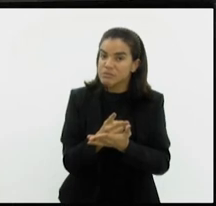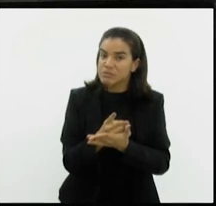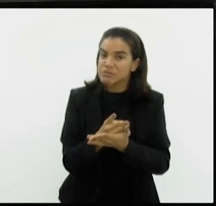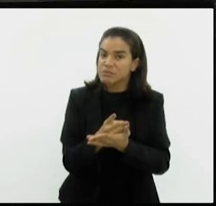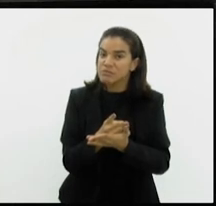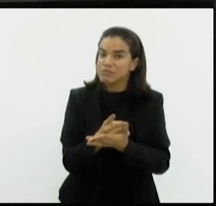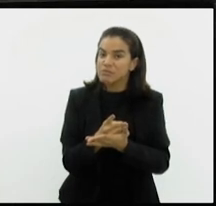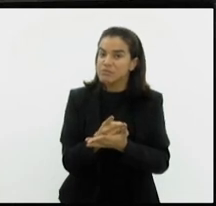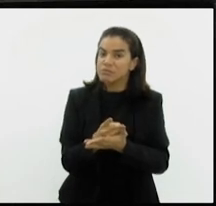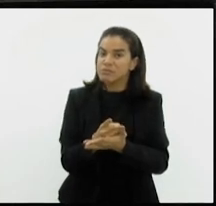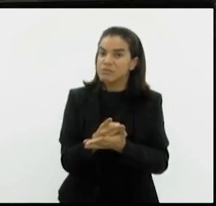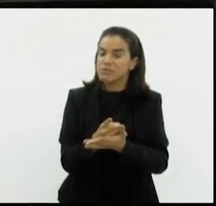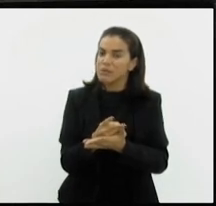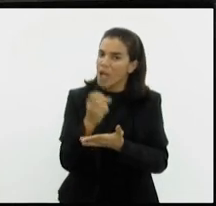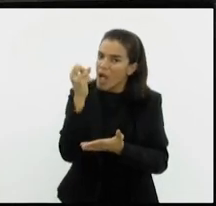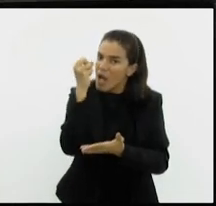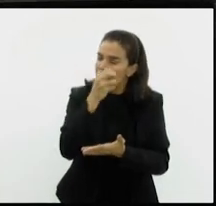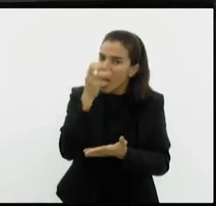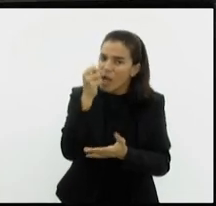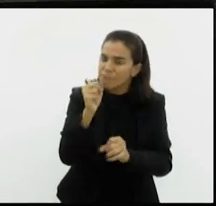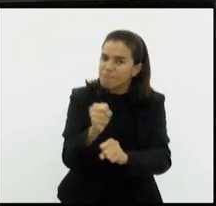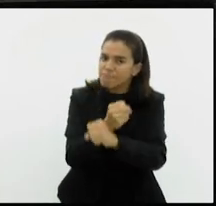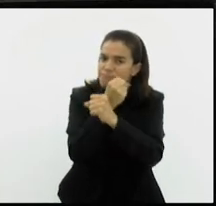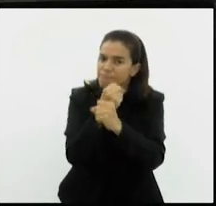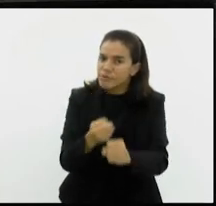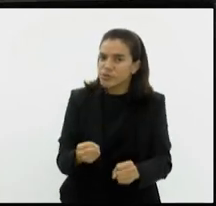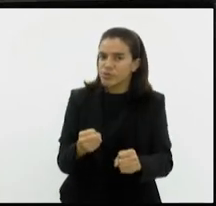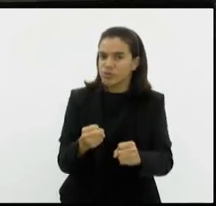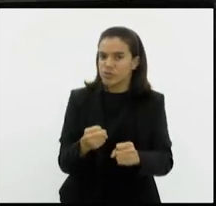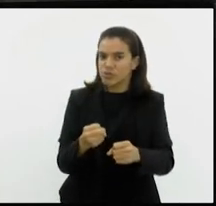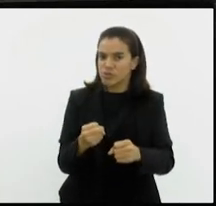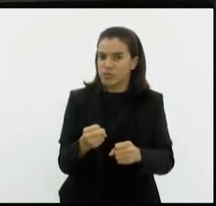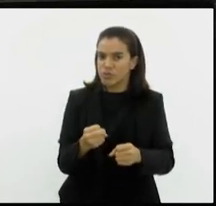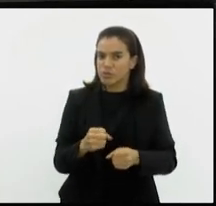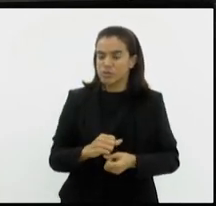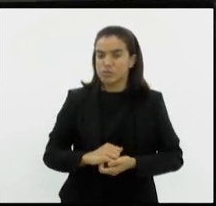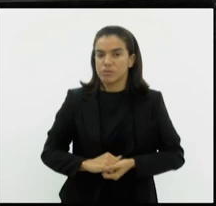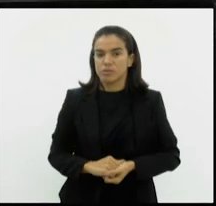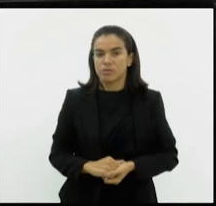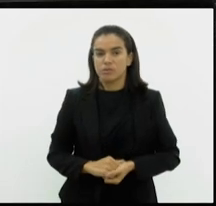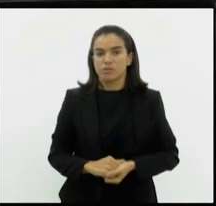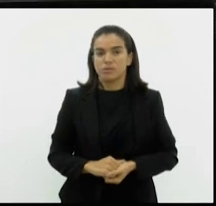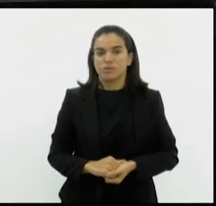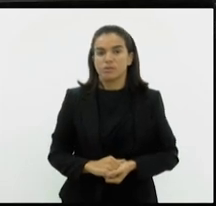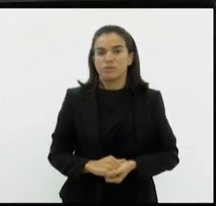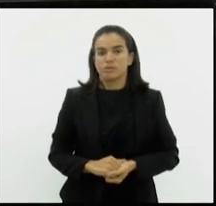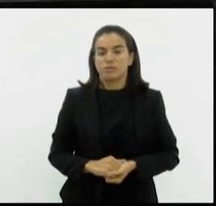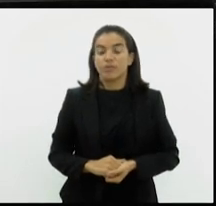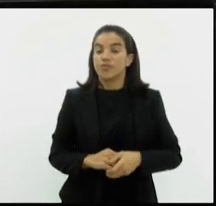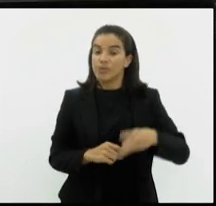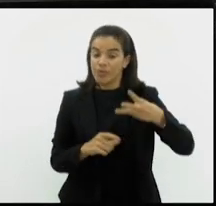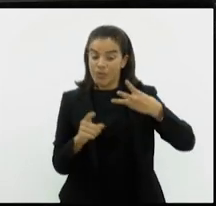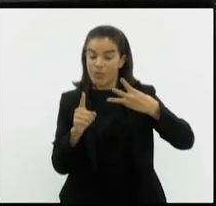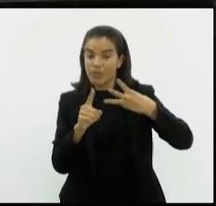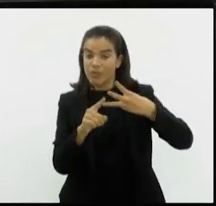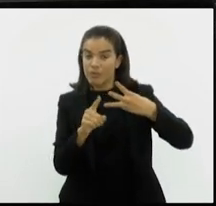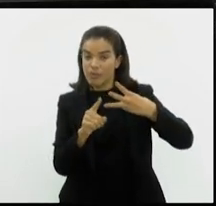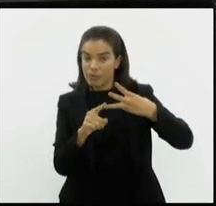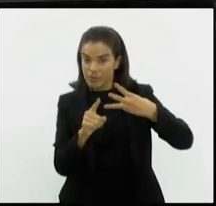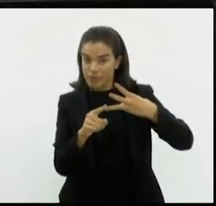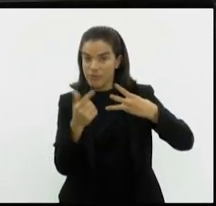continuar Isso é um absurdo isso daí sobre todos os pontos de vista um absurdo outro assunto senhora